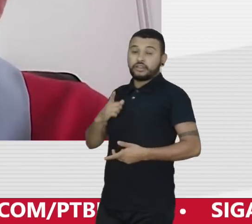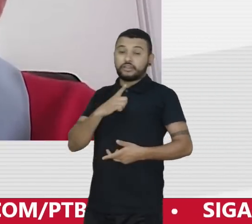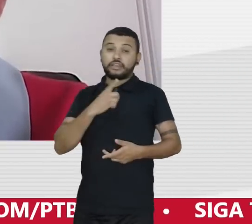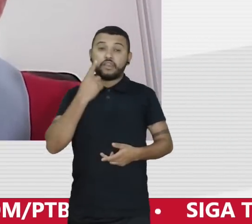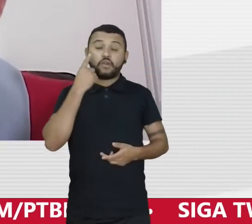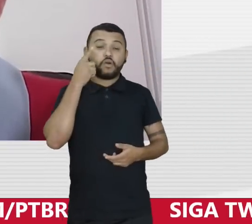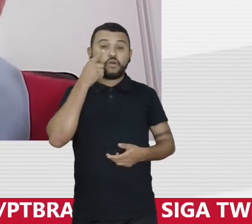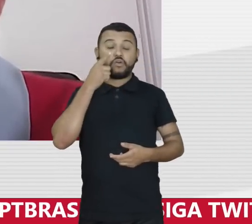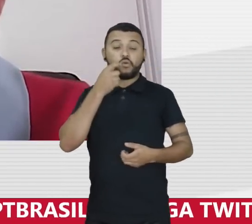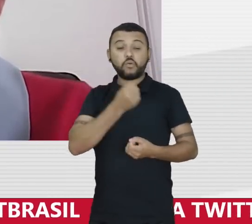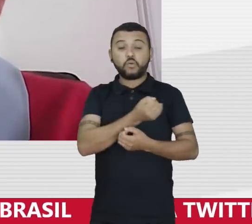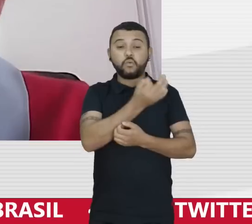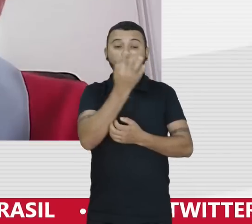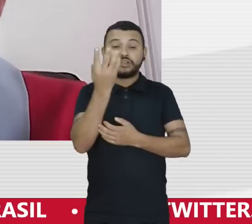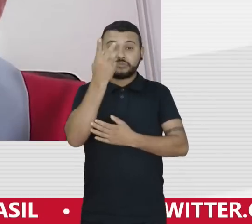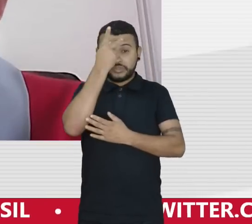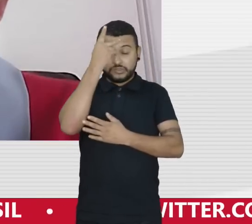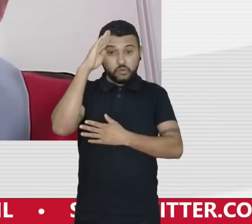hoje estão